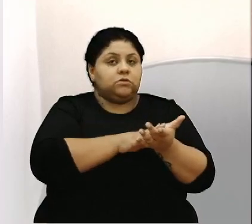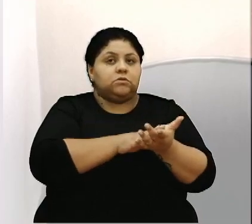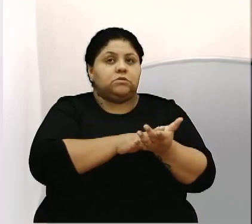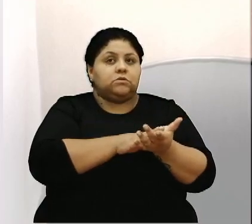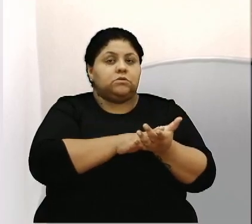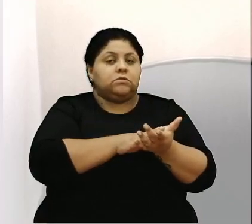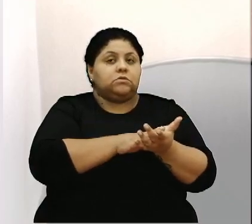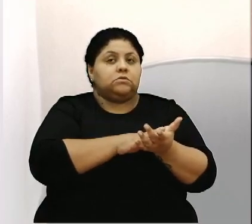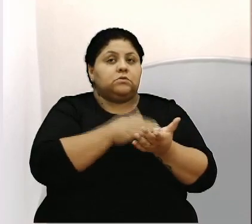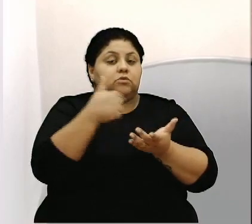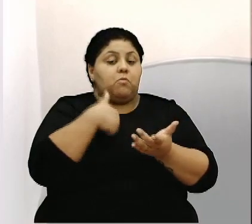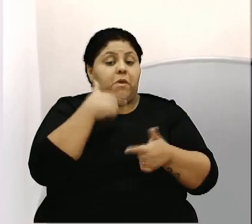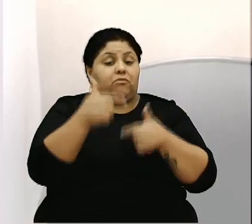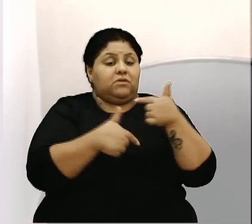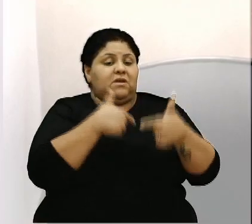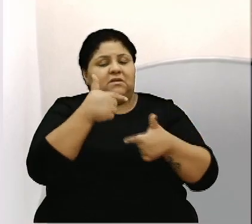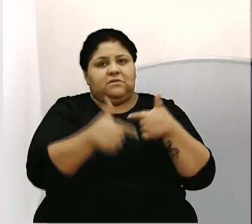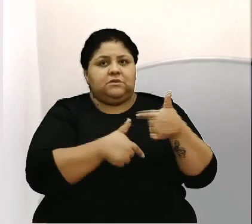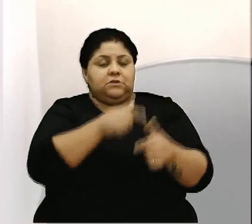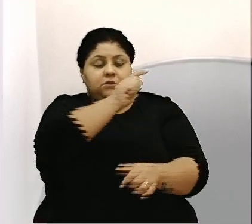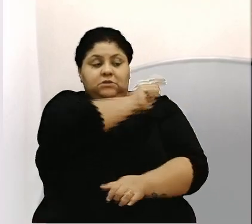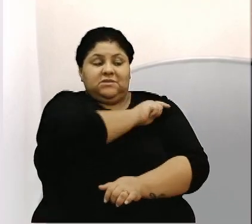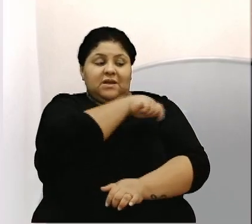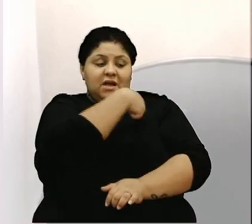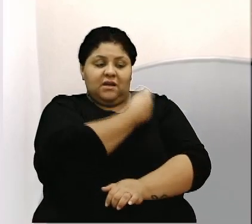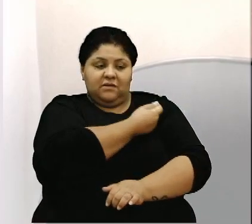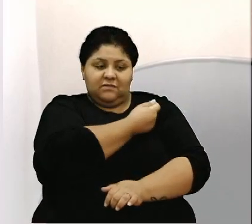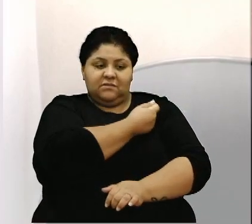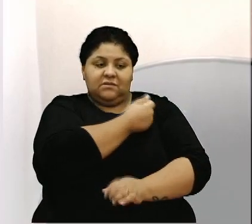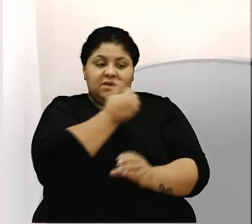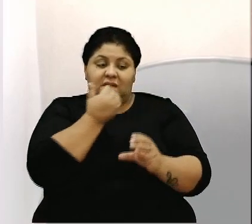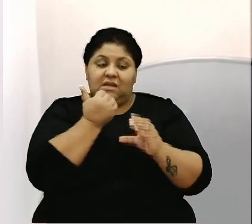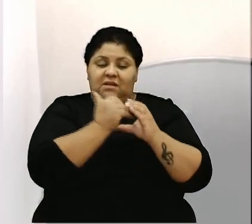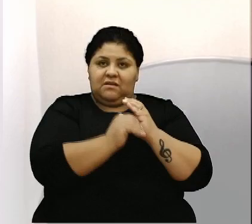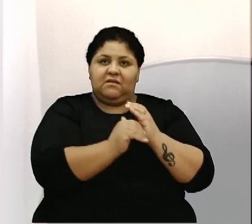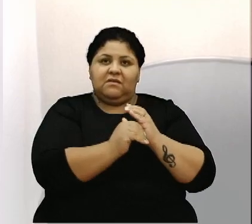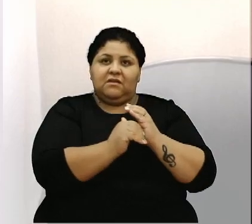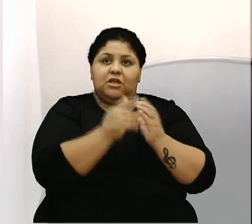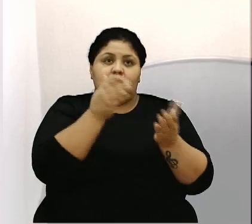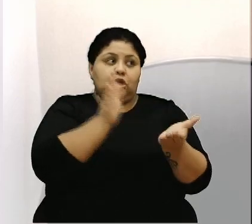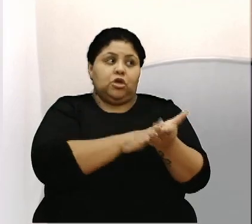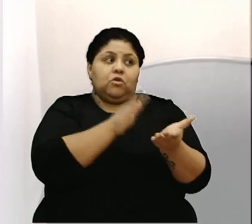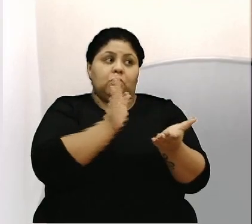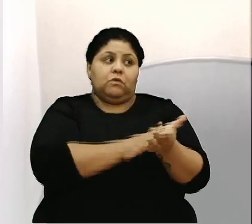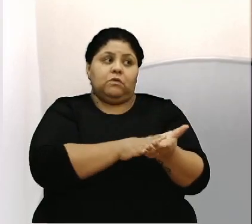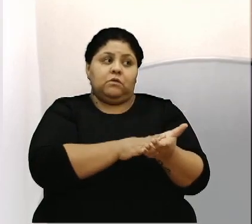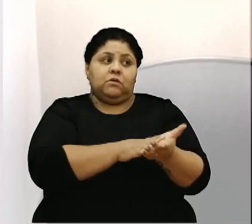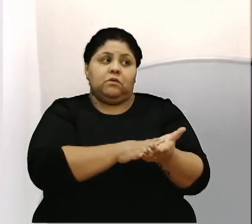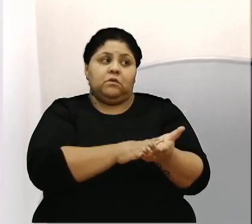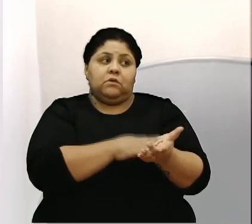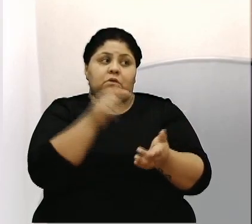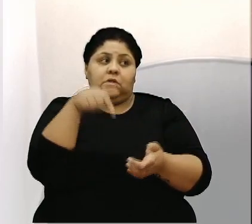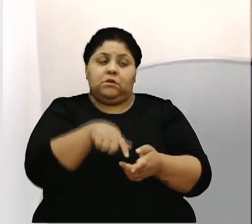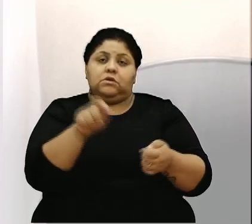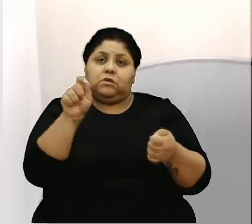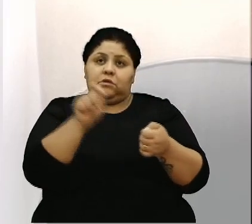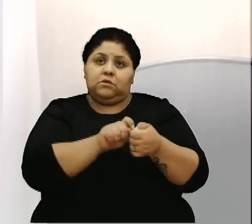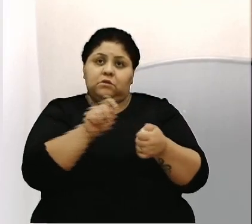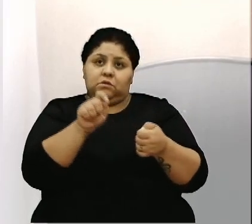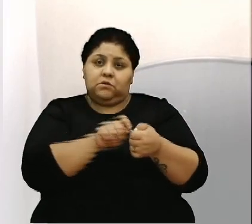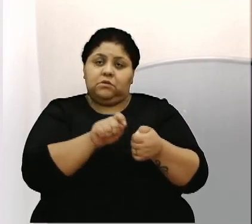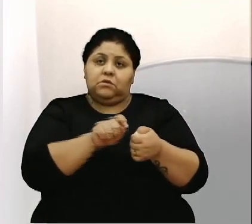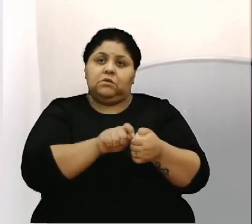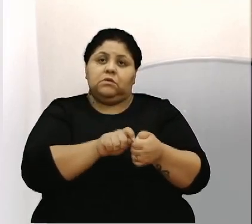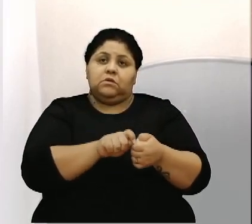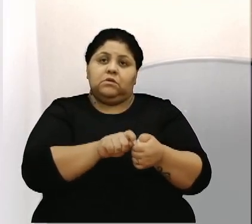abrir mão do meu trabalho de fiscalizar, encaminhar e cobrar. É isso que eu vou fazer e vou fazer